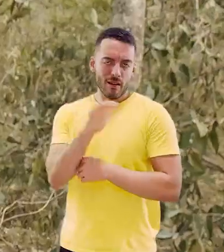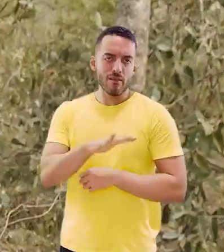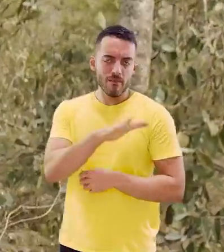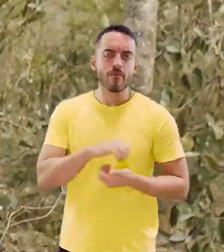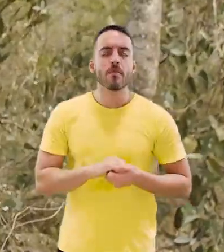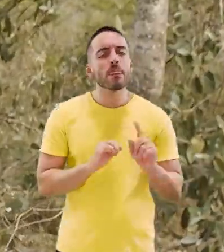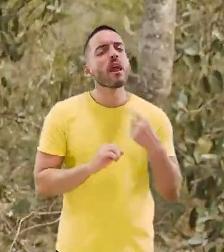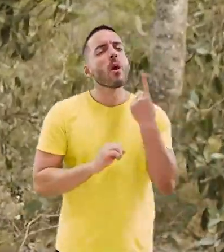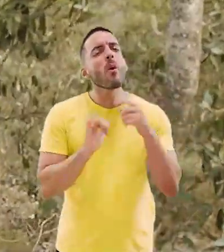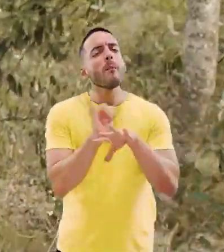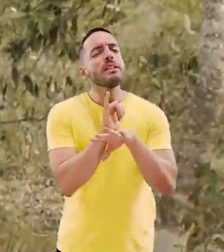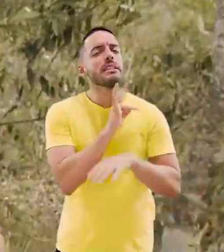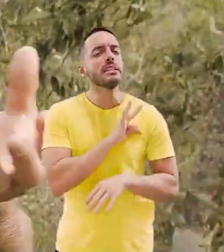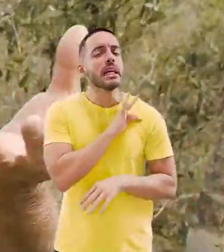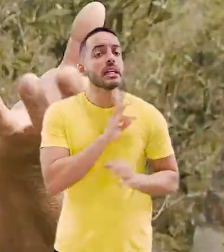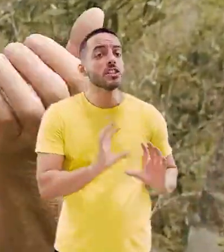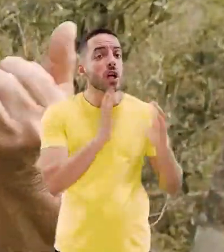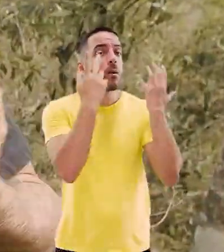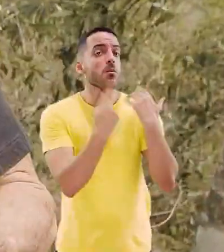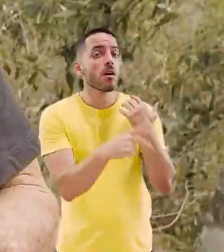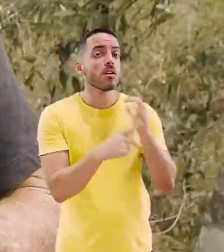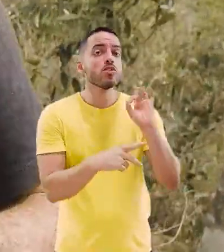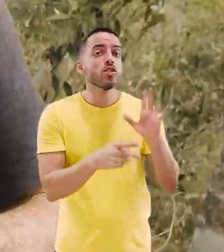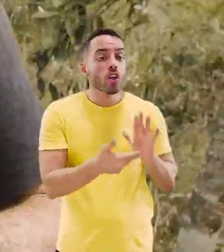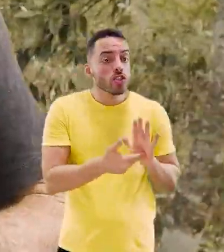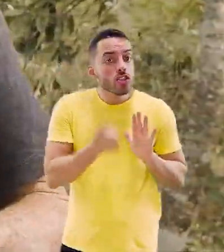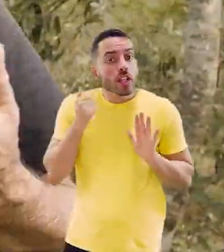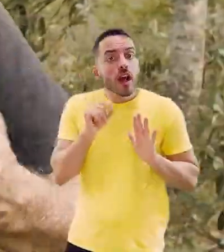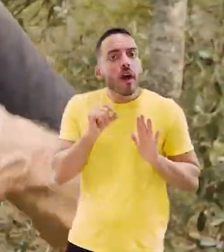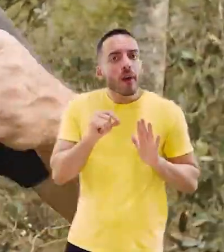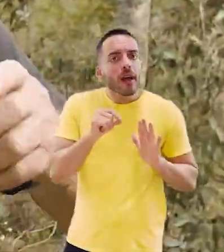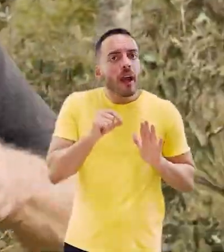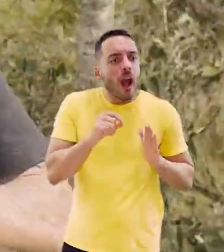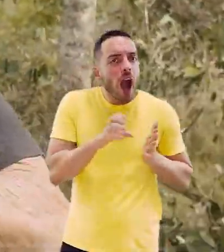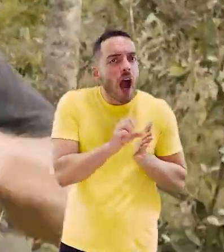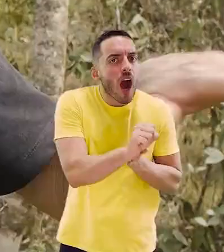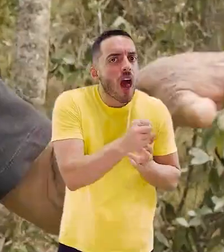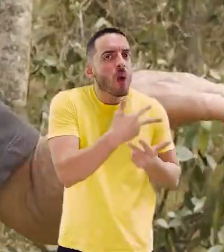uma das técnicas de recuperação do cerrado é só tirar a invasora. E porque